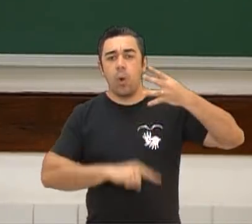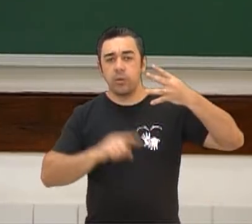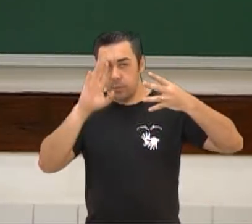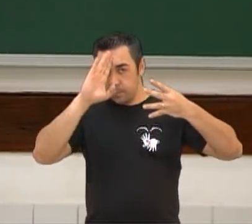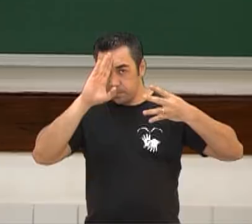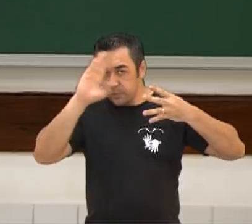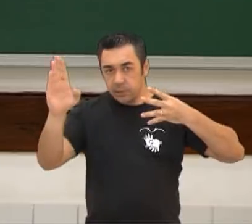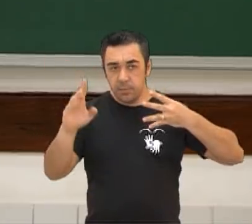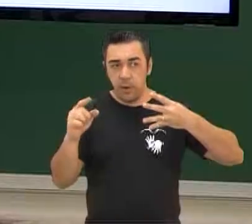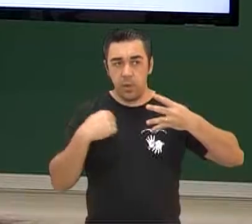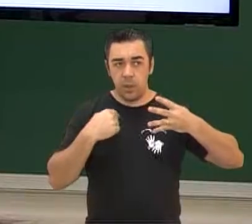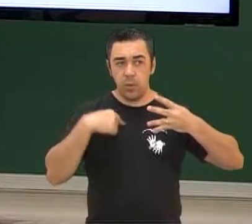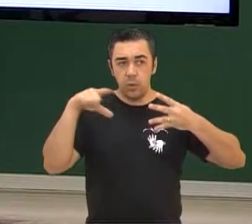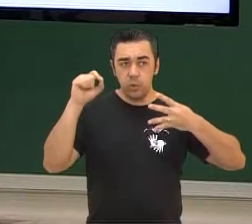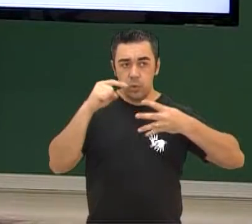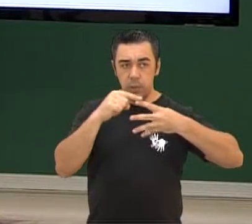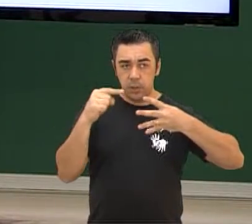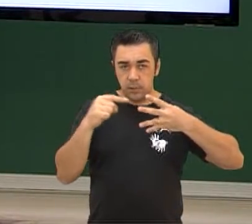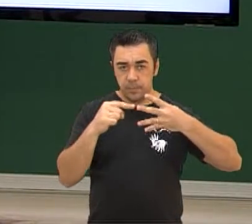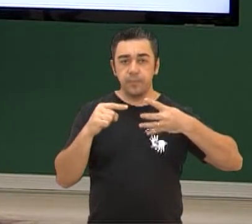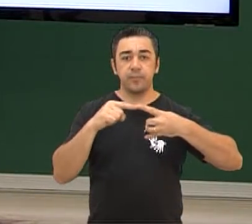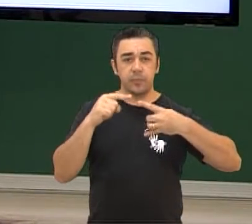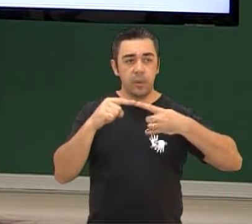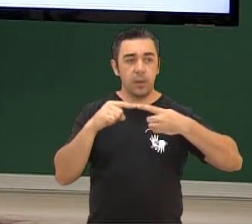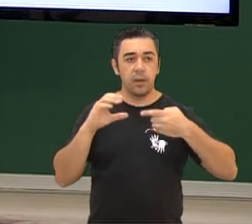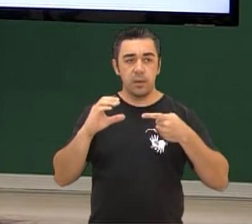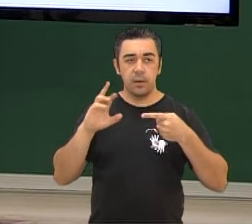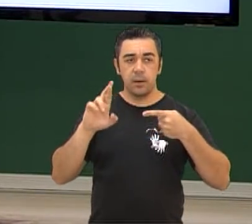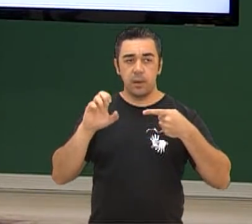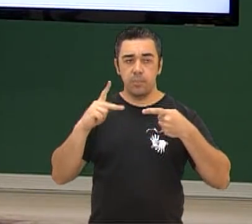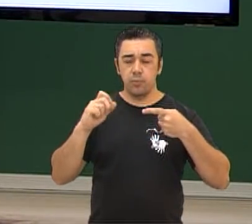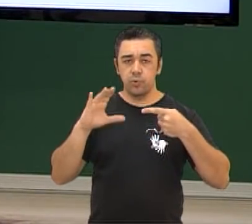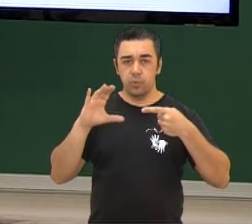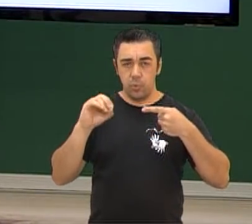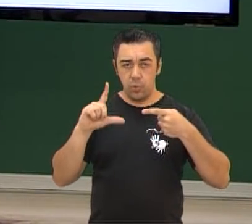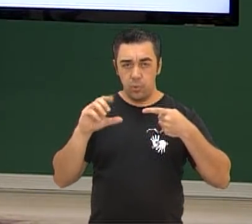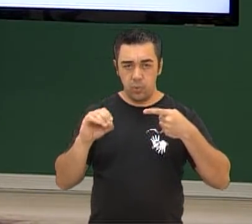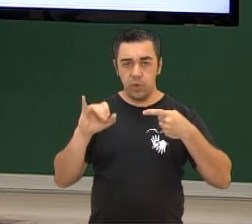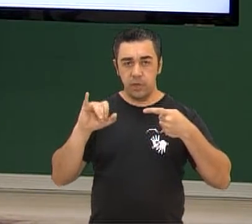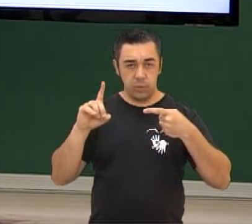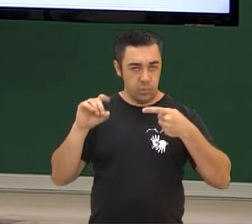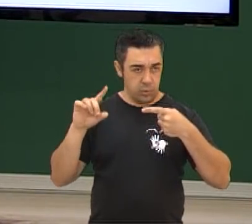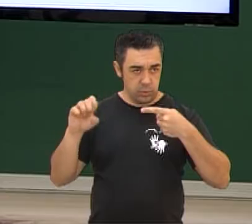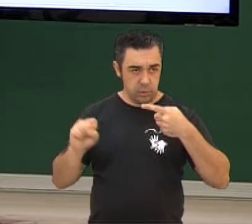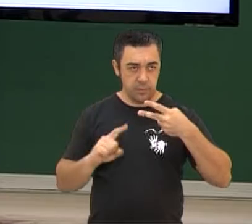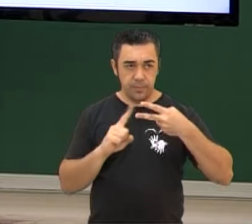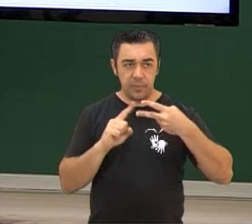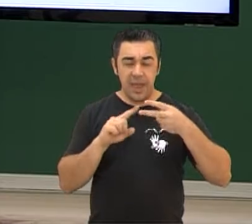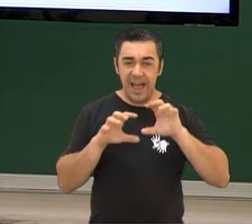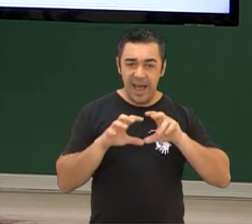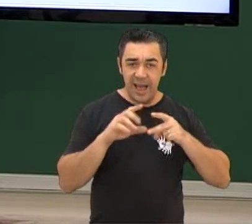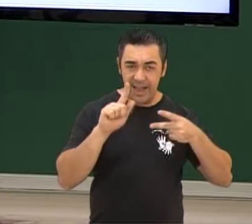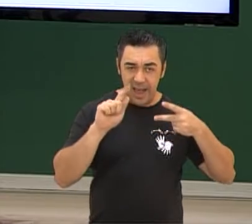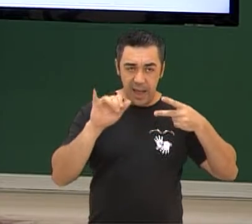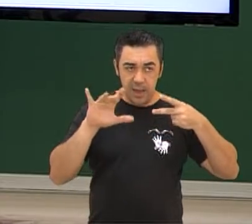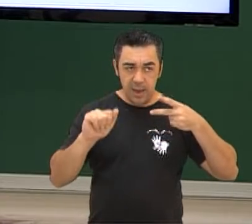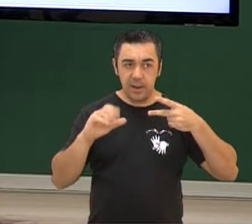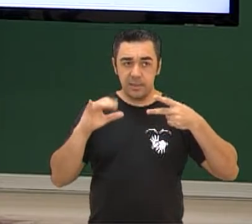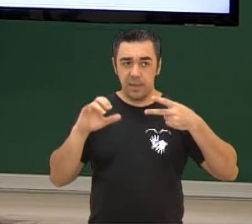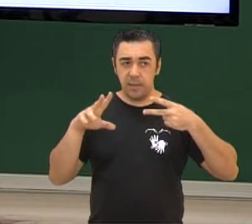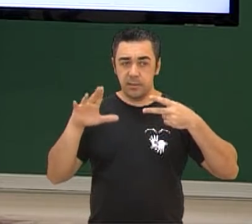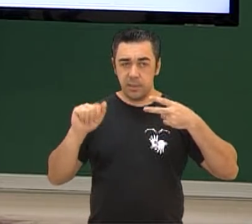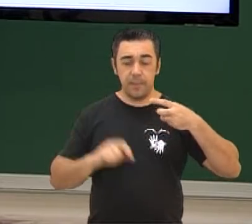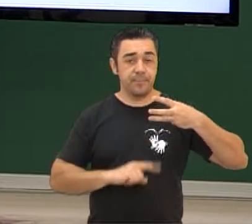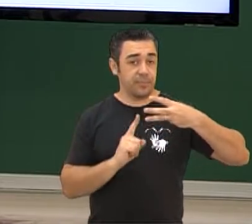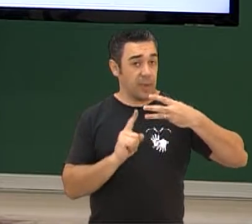tá? Aqui no caso eu escolhi o Crepúsculo dos Ídolos, tá? A Gaia Ciência, Assim Falou Zaratustra,